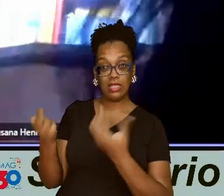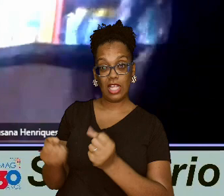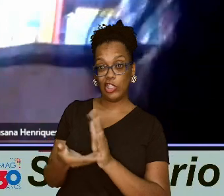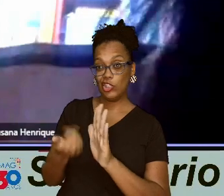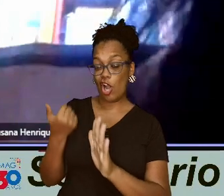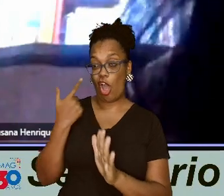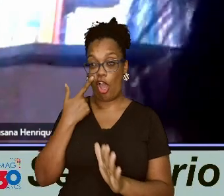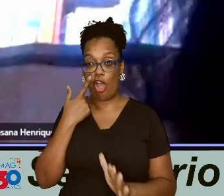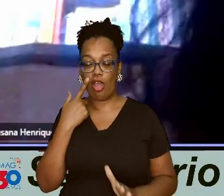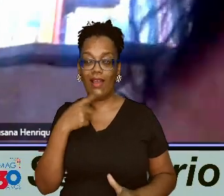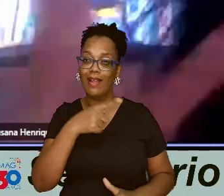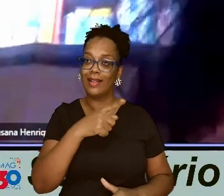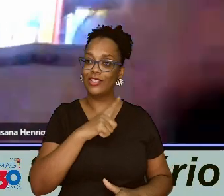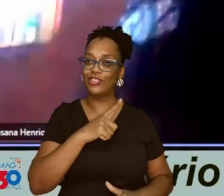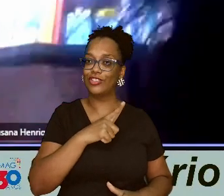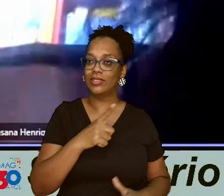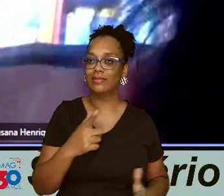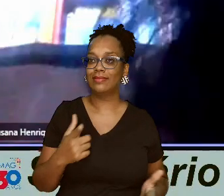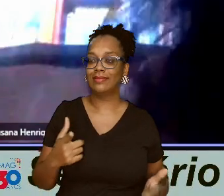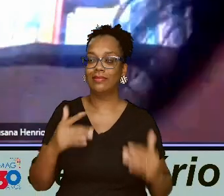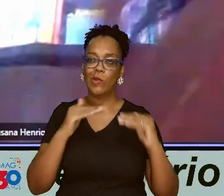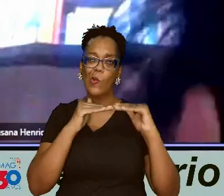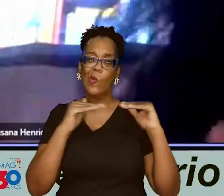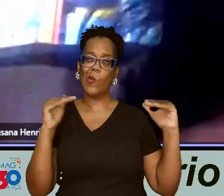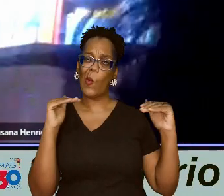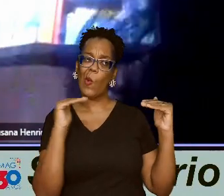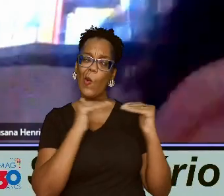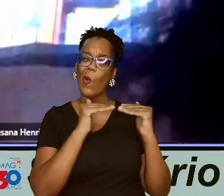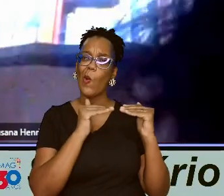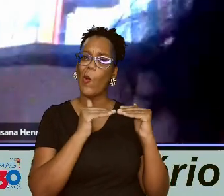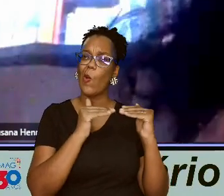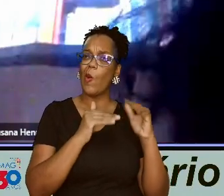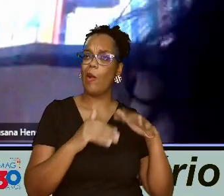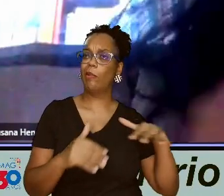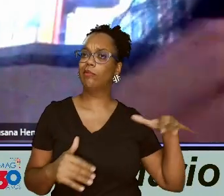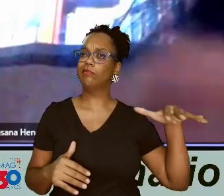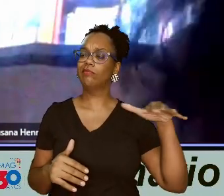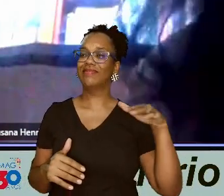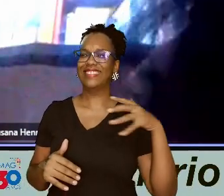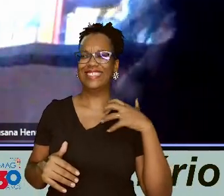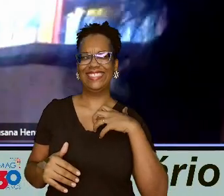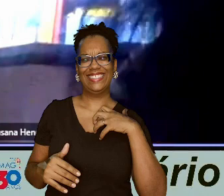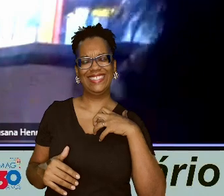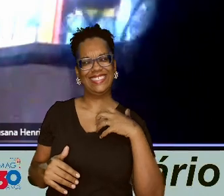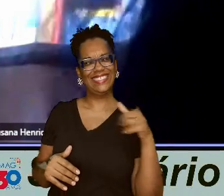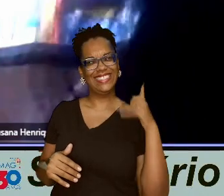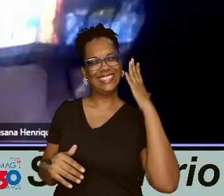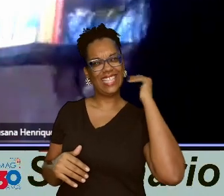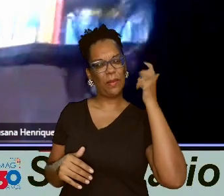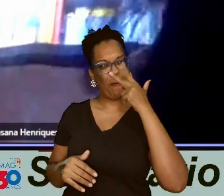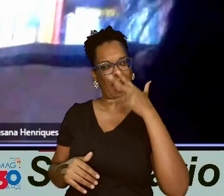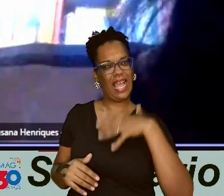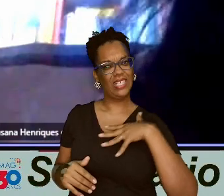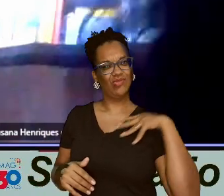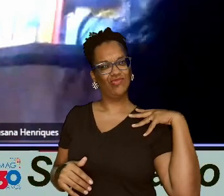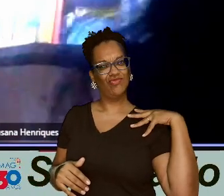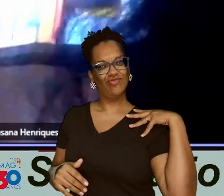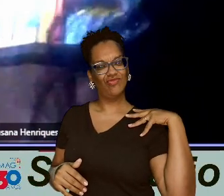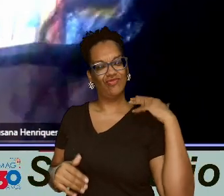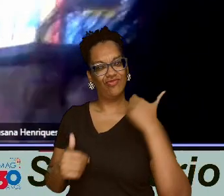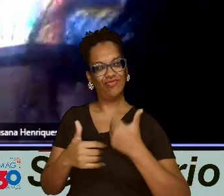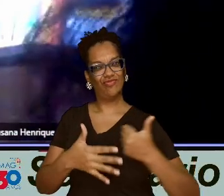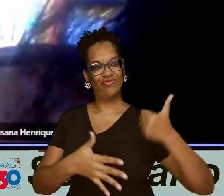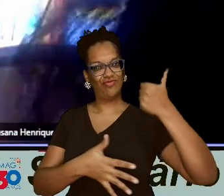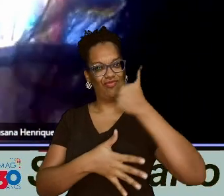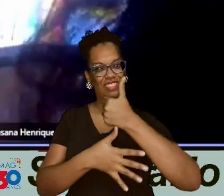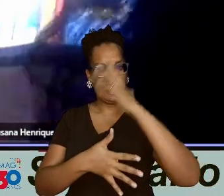eles também estão, né, alinhados com a gente, nesse, de alguma forma eles ainda saem como os protagonistas dessa decisão. Eu não sei